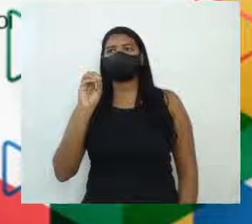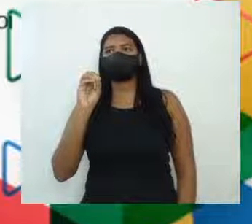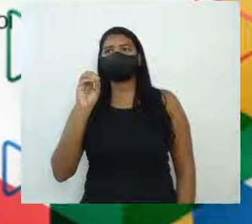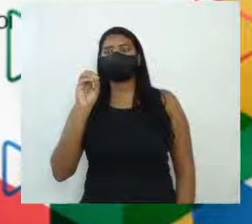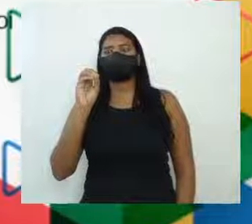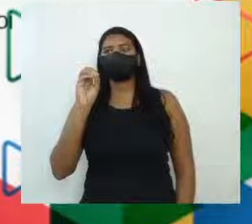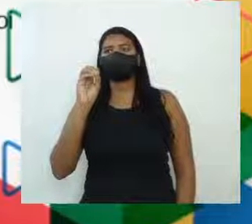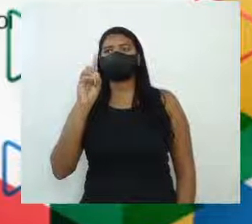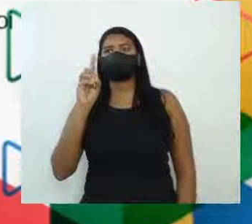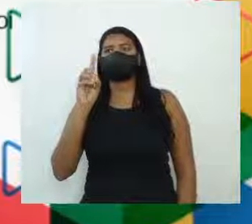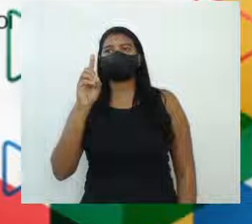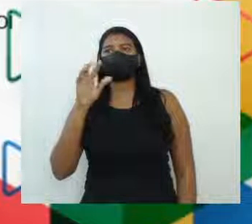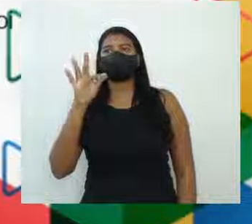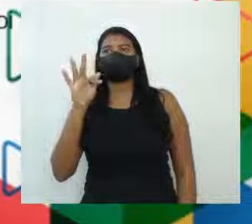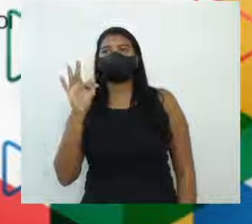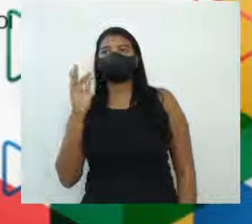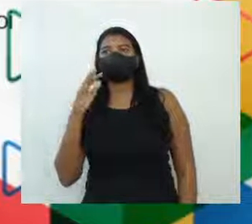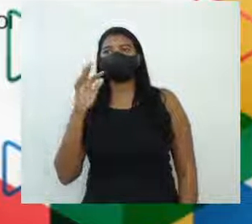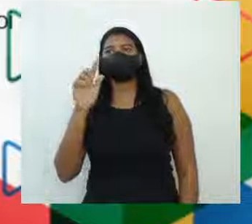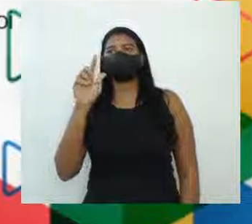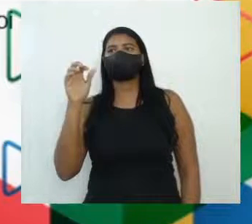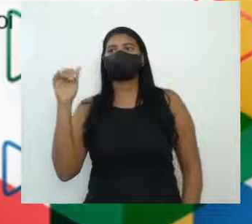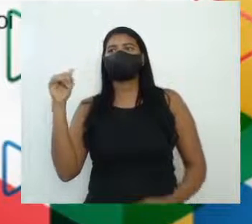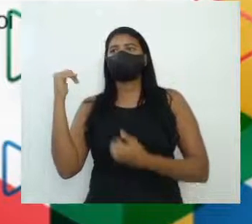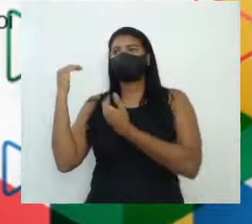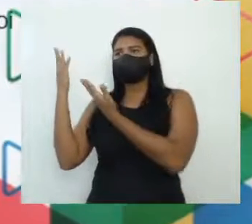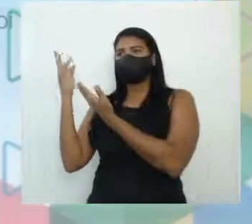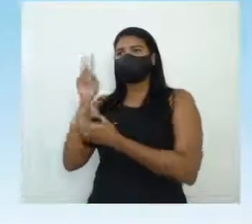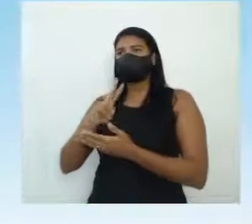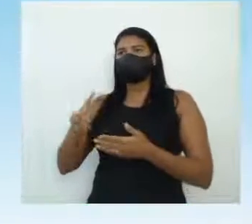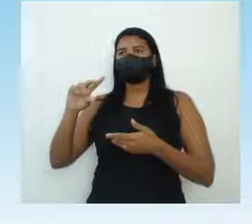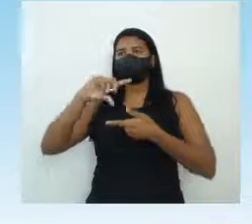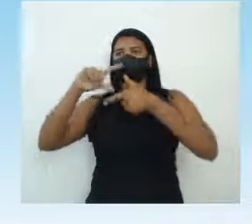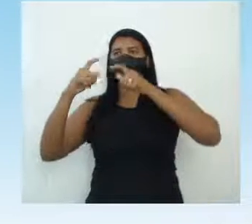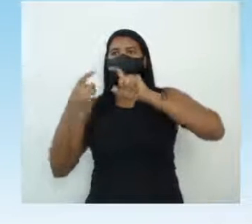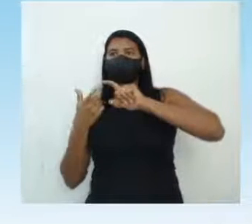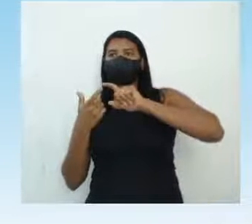sólido geométrico que ele utilizou para que seus estudantes